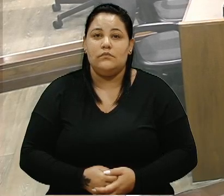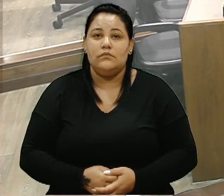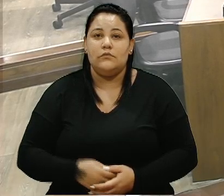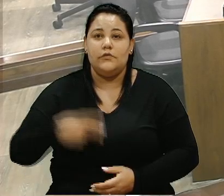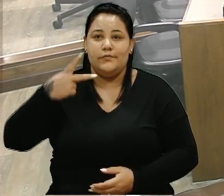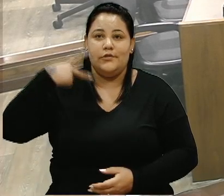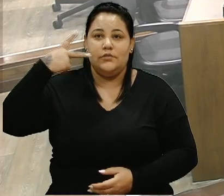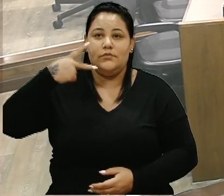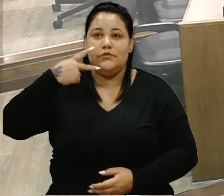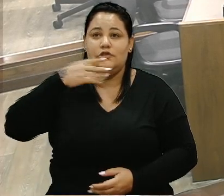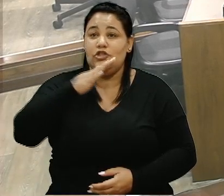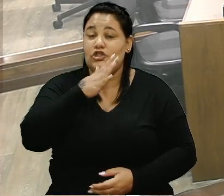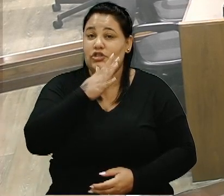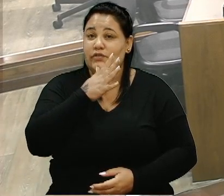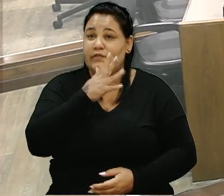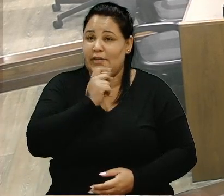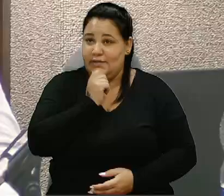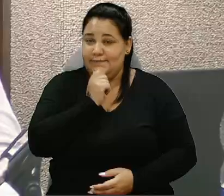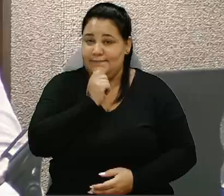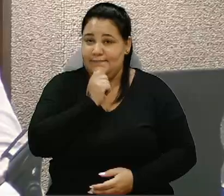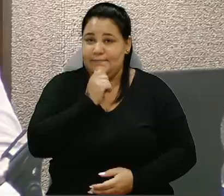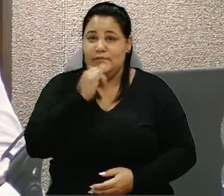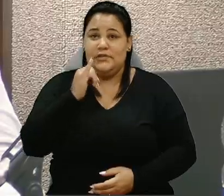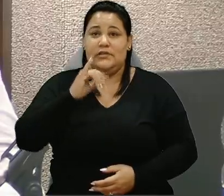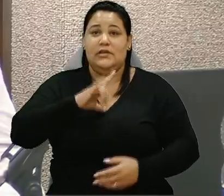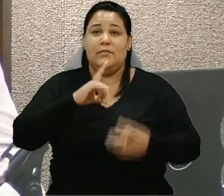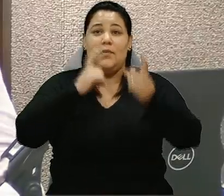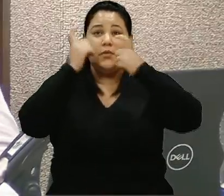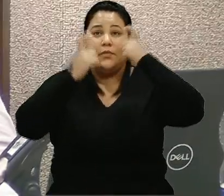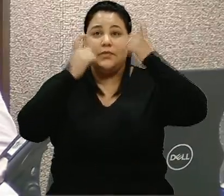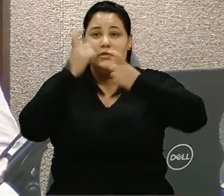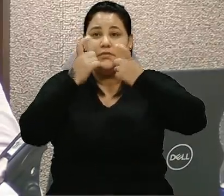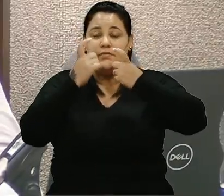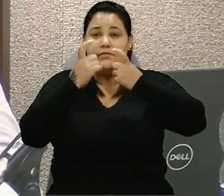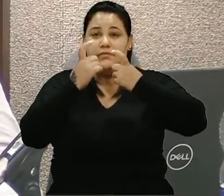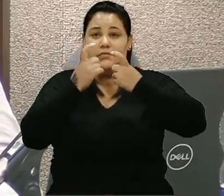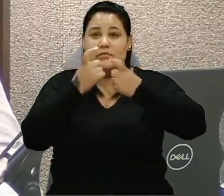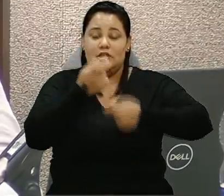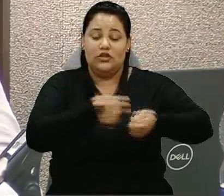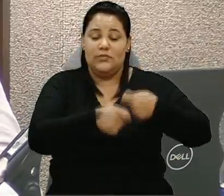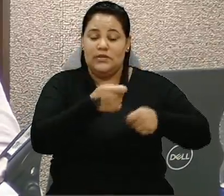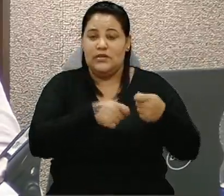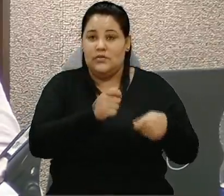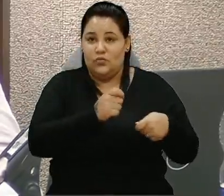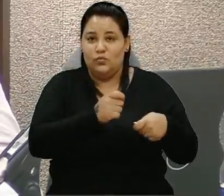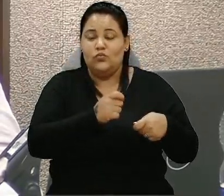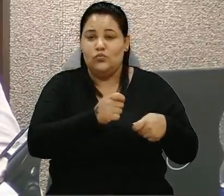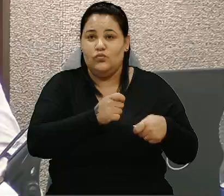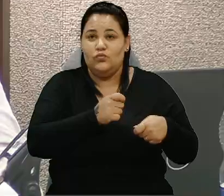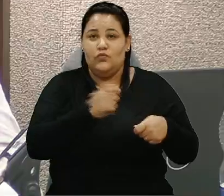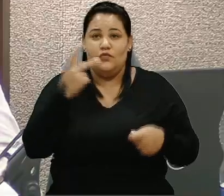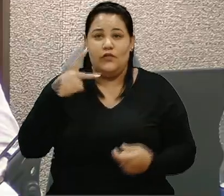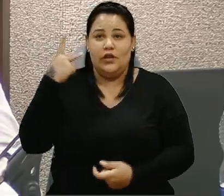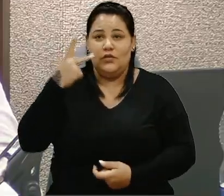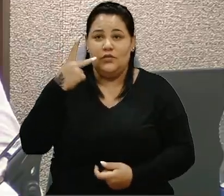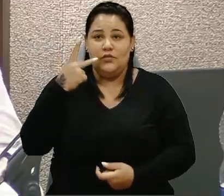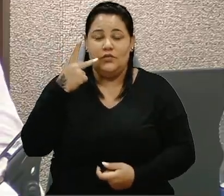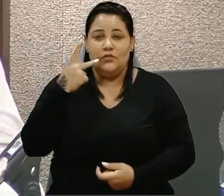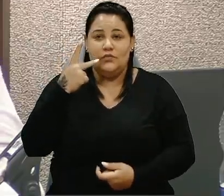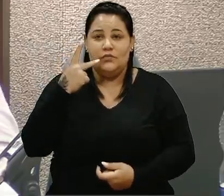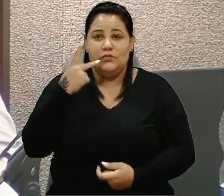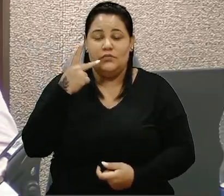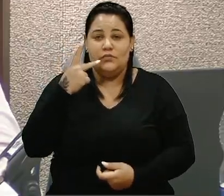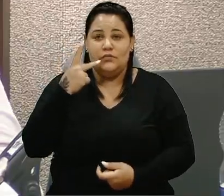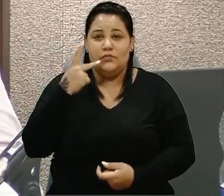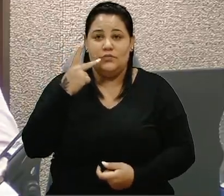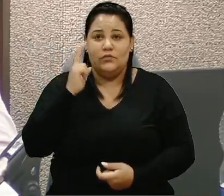né? Se há uma preocupação da atual administração, vereador Daniel, é sem dúvida nenhuma com a questão dos projetos. Tanto que essa